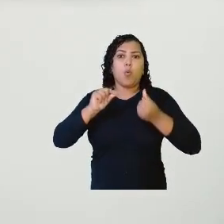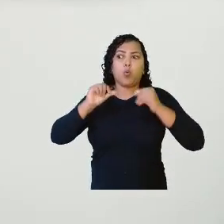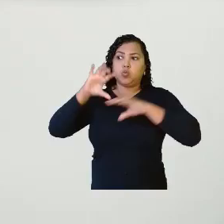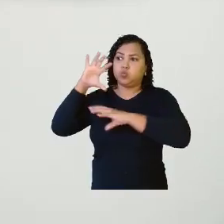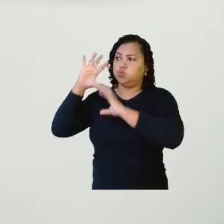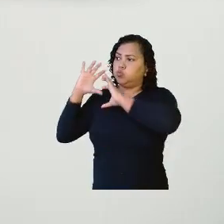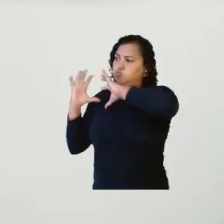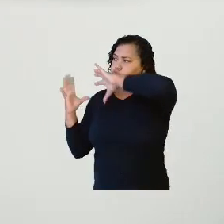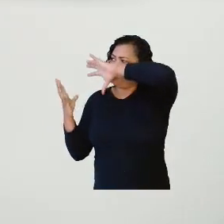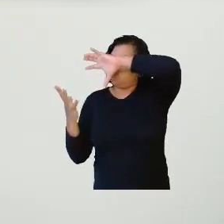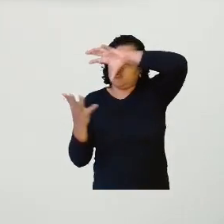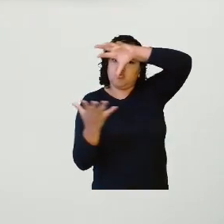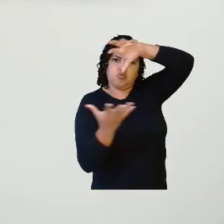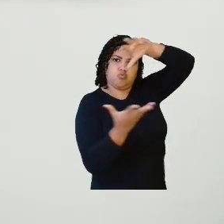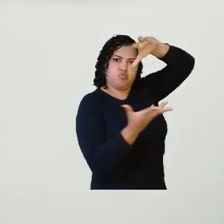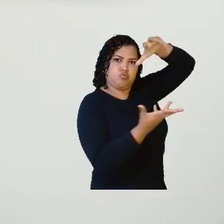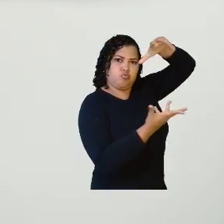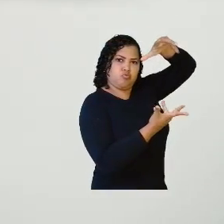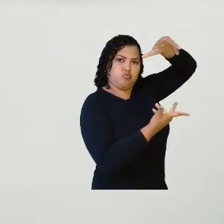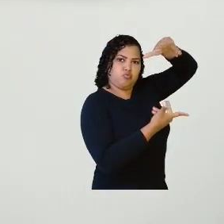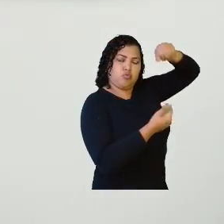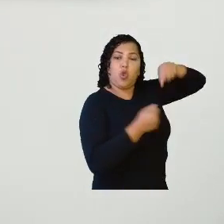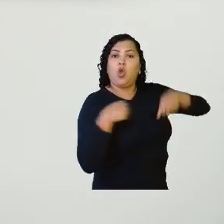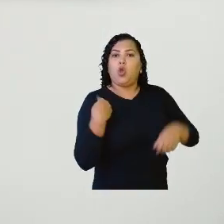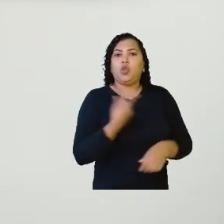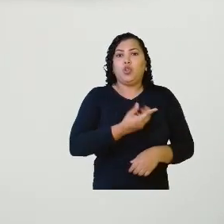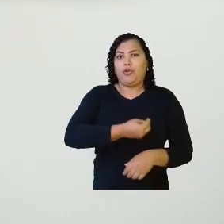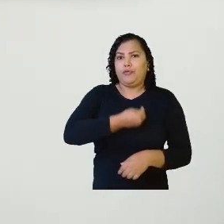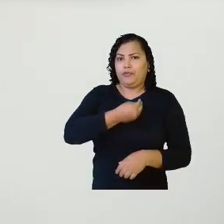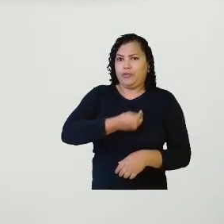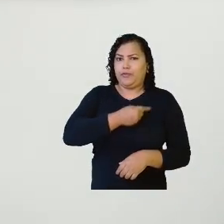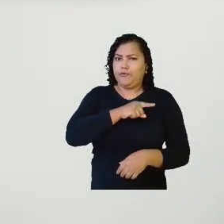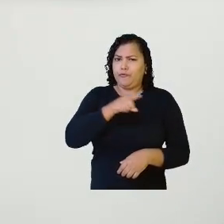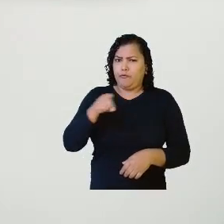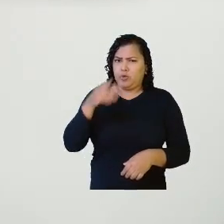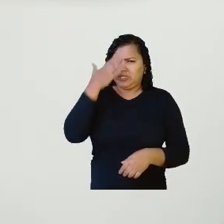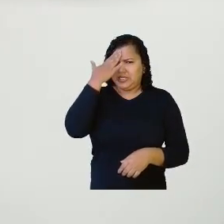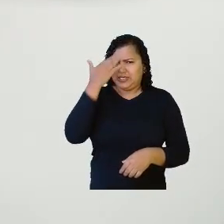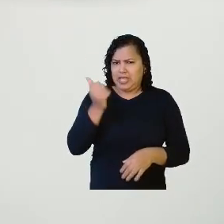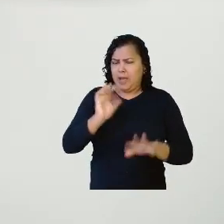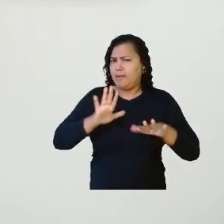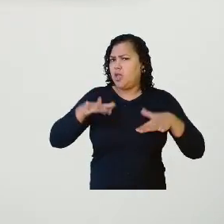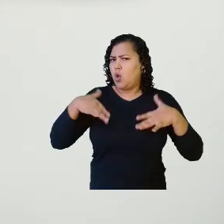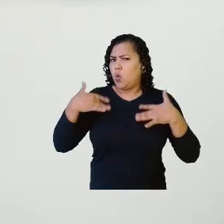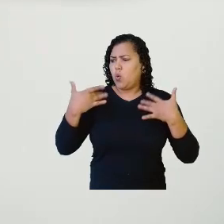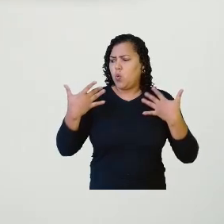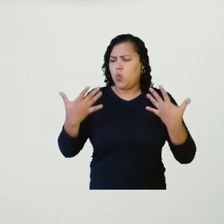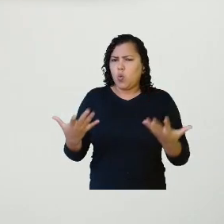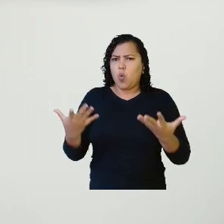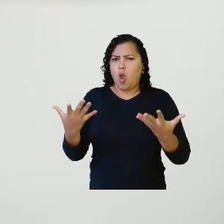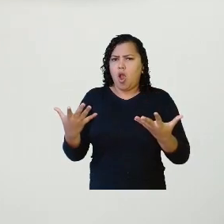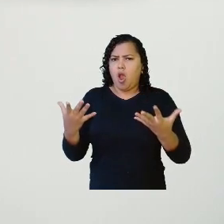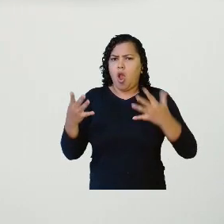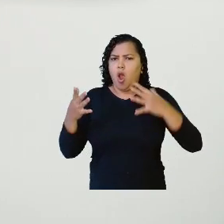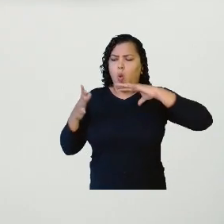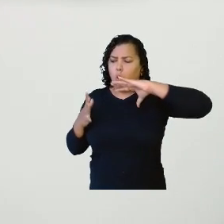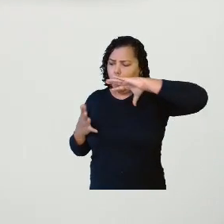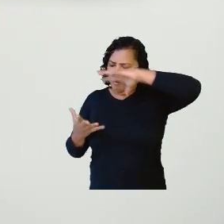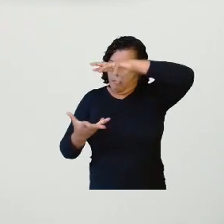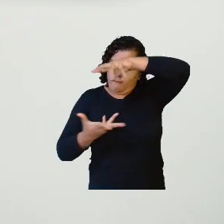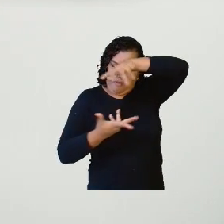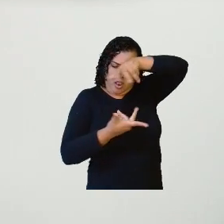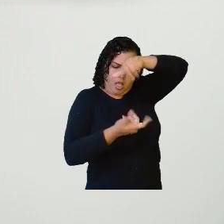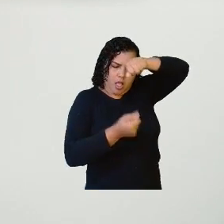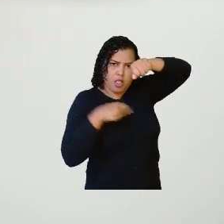nós estamos? Vocês já pensaram ou vocês sabem qual é o planeta que nós